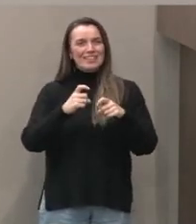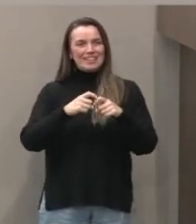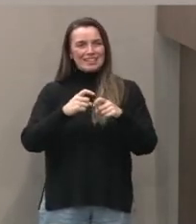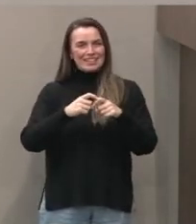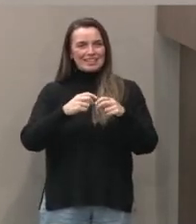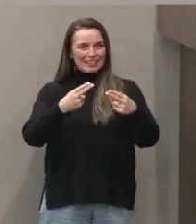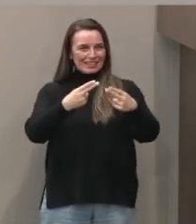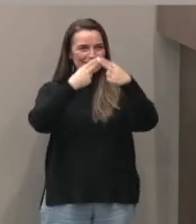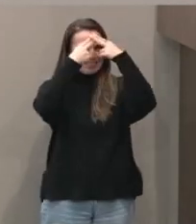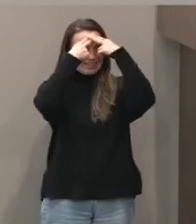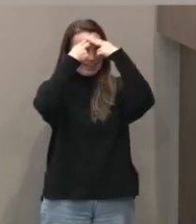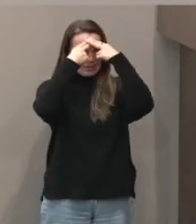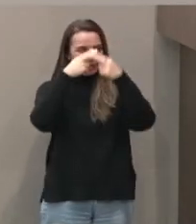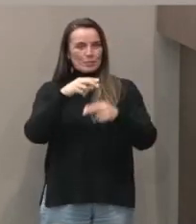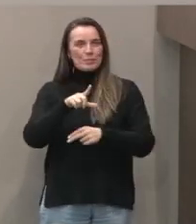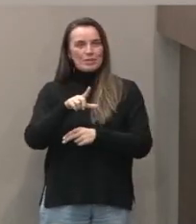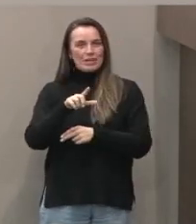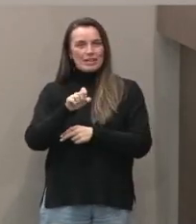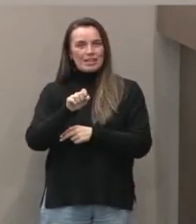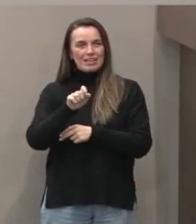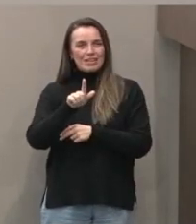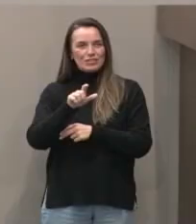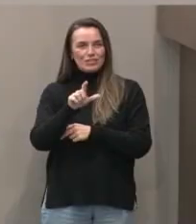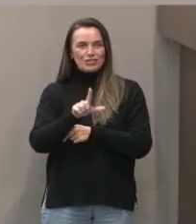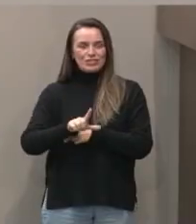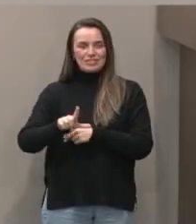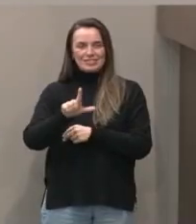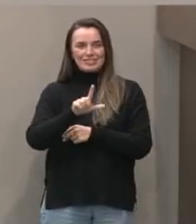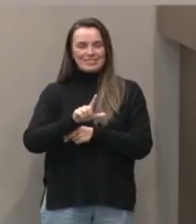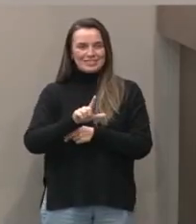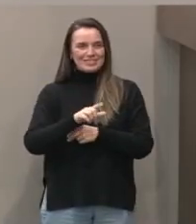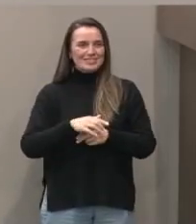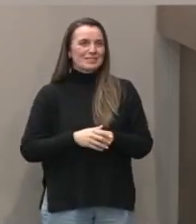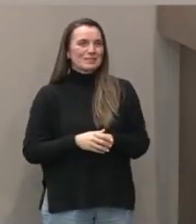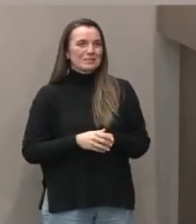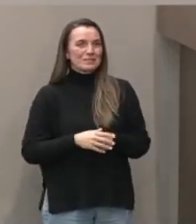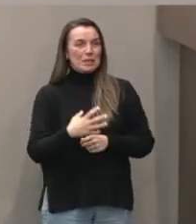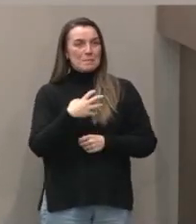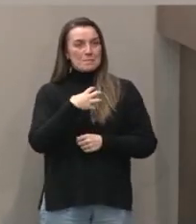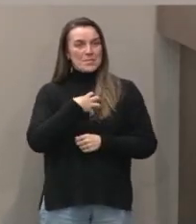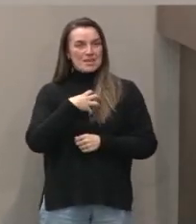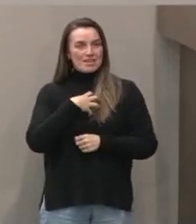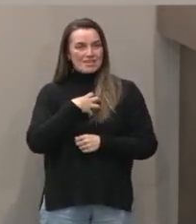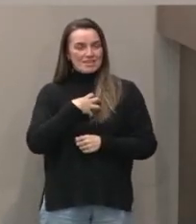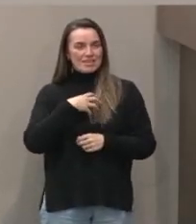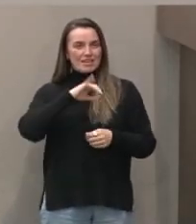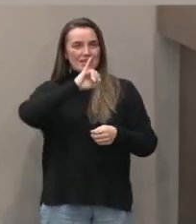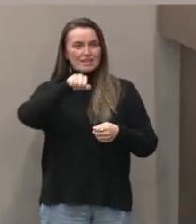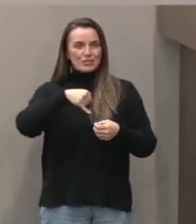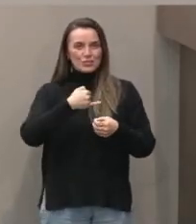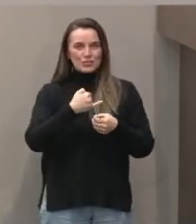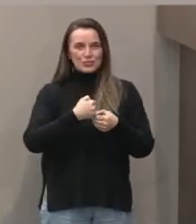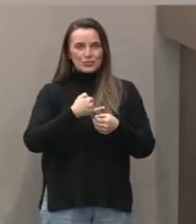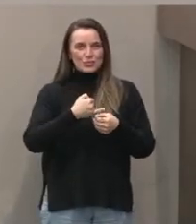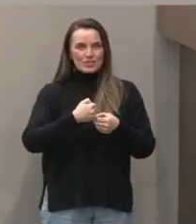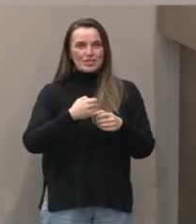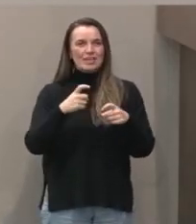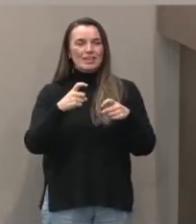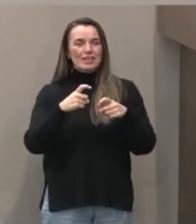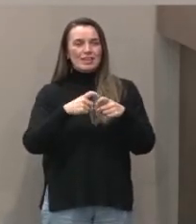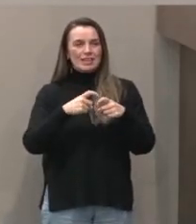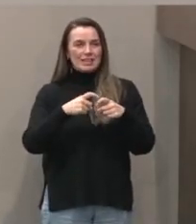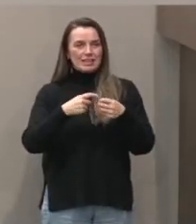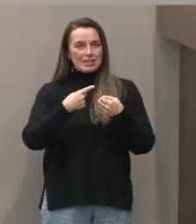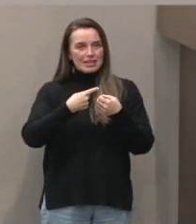Catarina. IOT do Recôncavo Baiano. CEOT em Ijuí. Clinitrauma